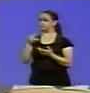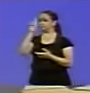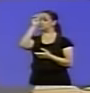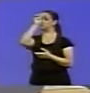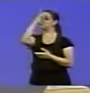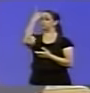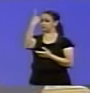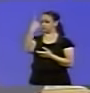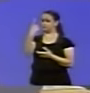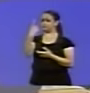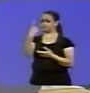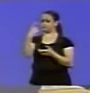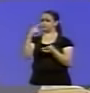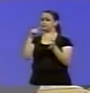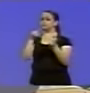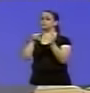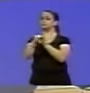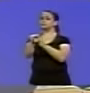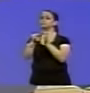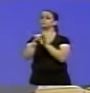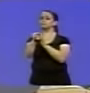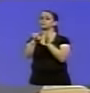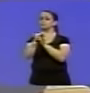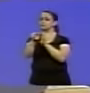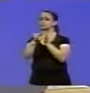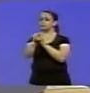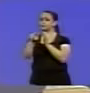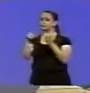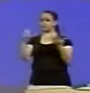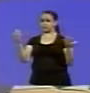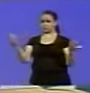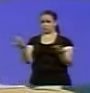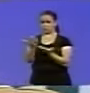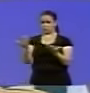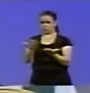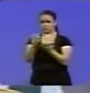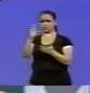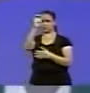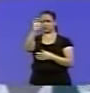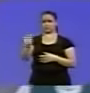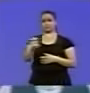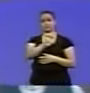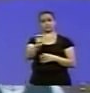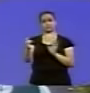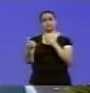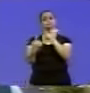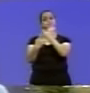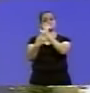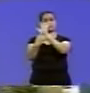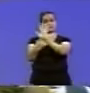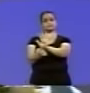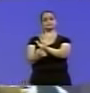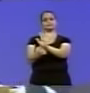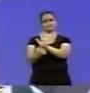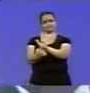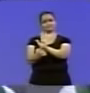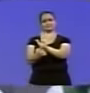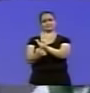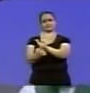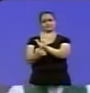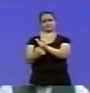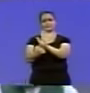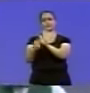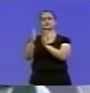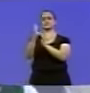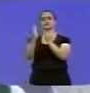Esta é a pergunta que surge do evangelho que nós acabamos de ouvir.